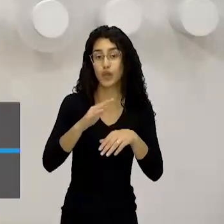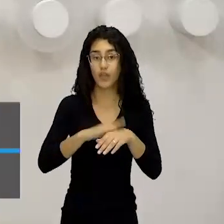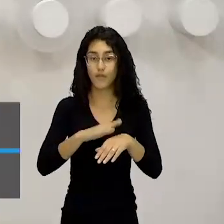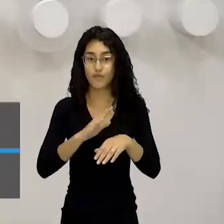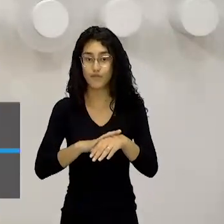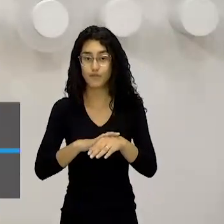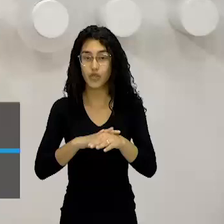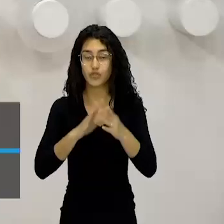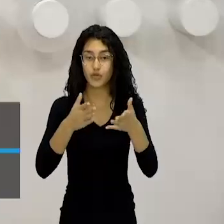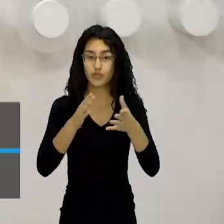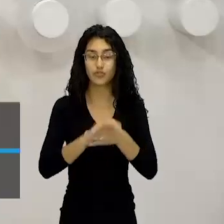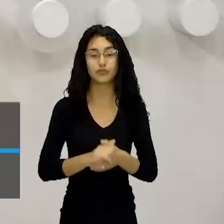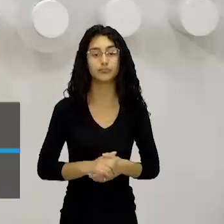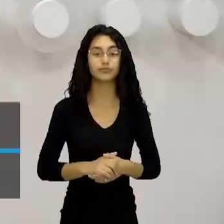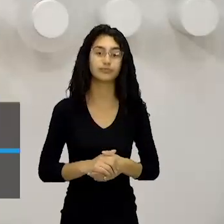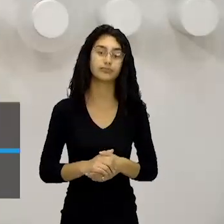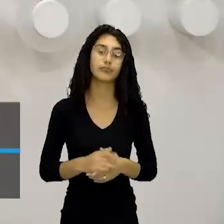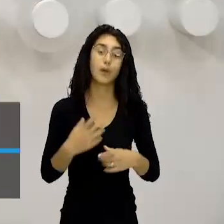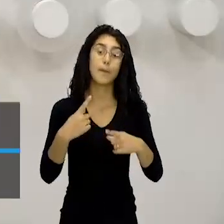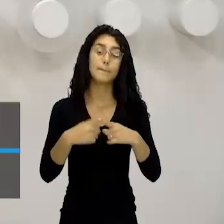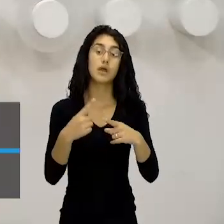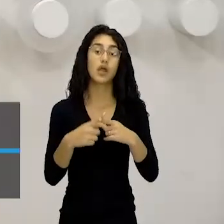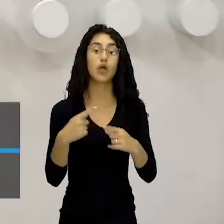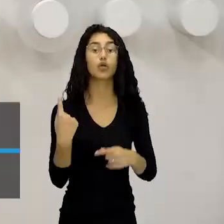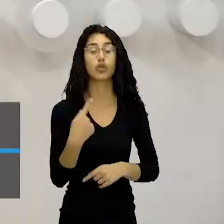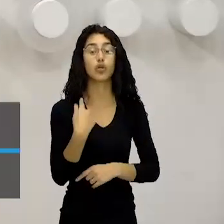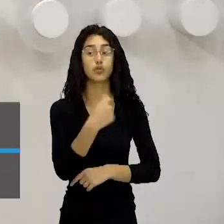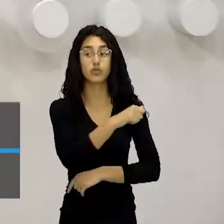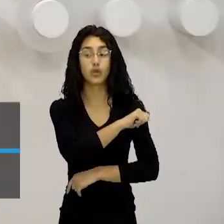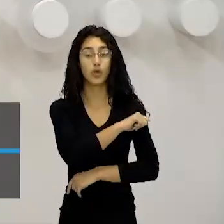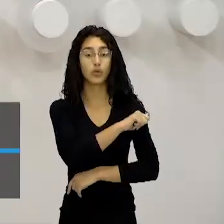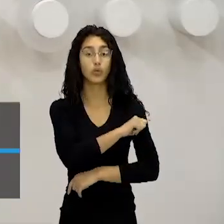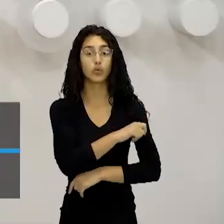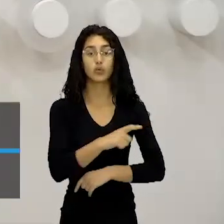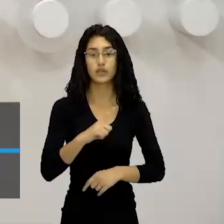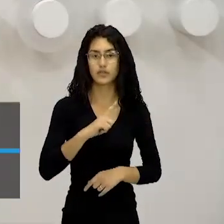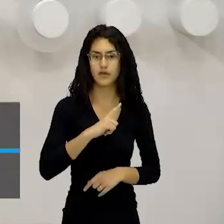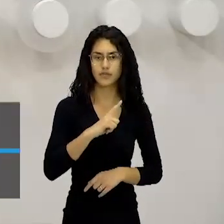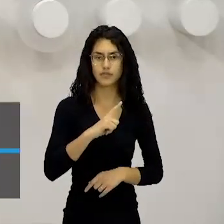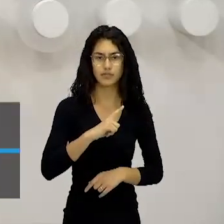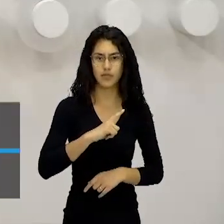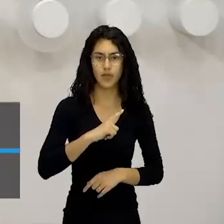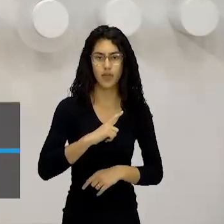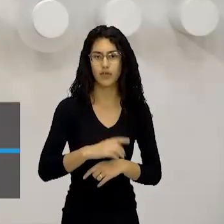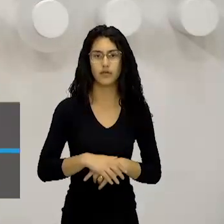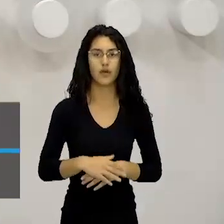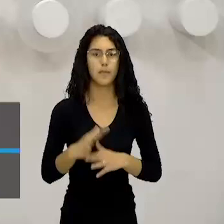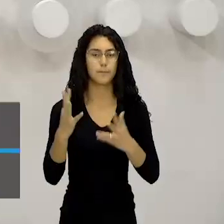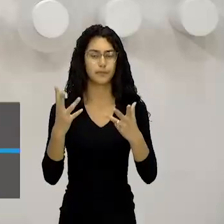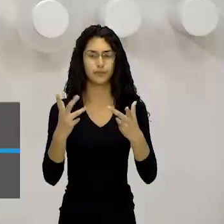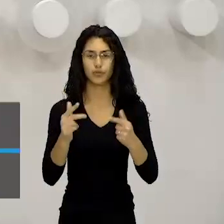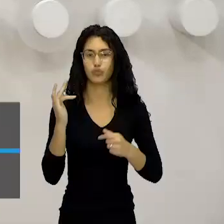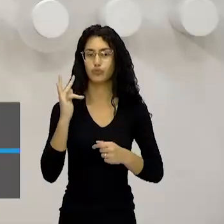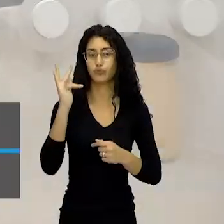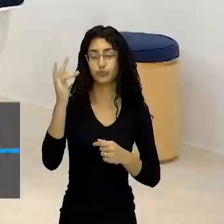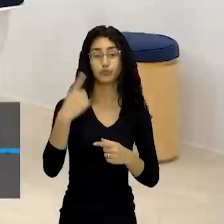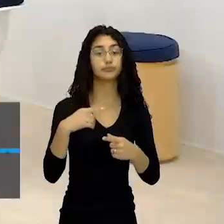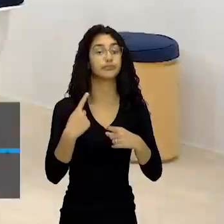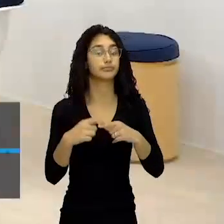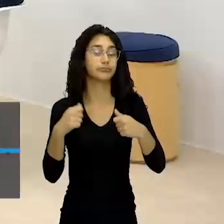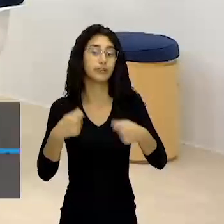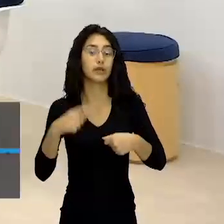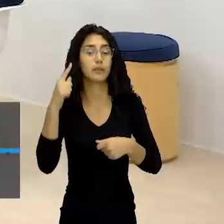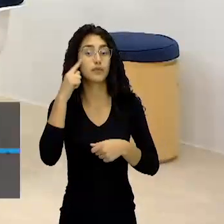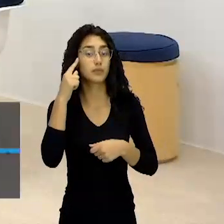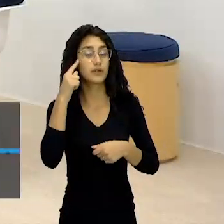e ele vai ter um sucesso, porque os nossos alunos eles têm sucesso na vida e a gente tem que pensar nisso, que eles